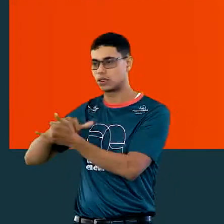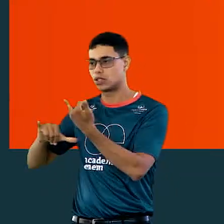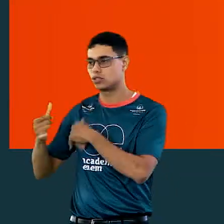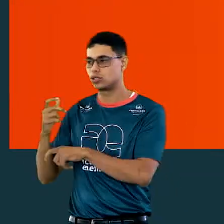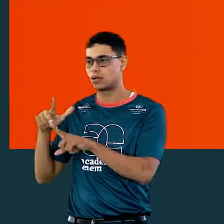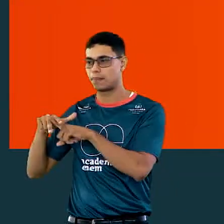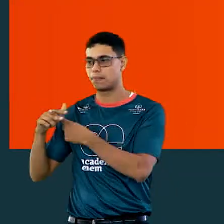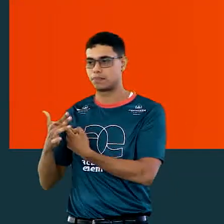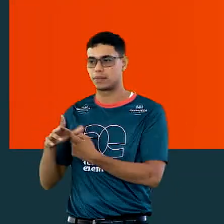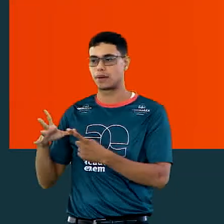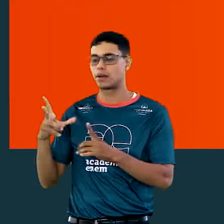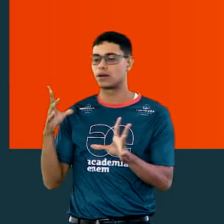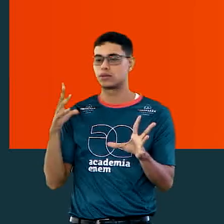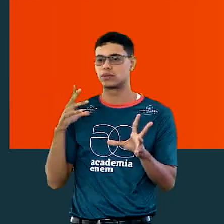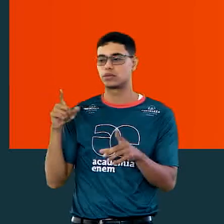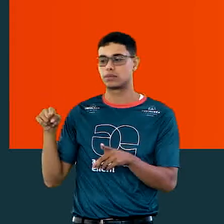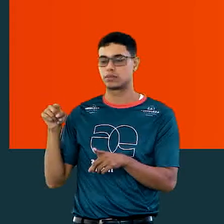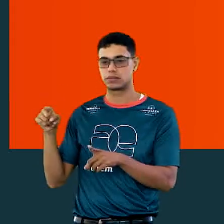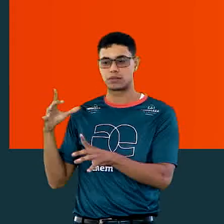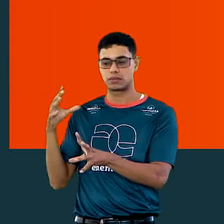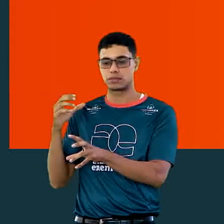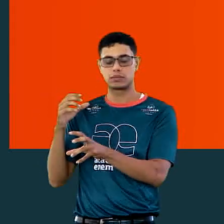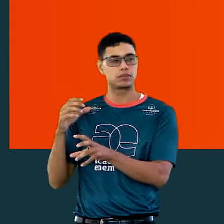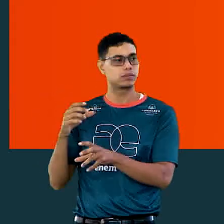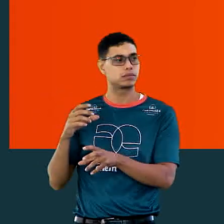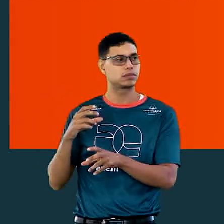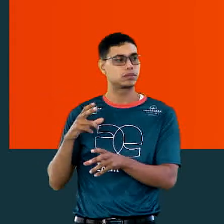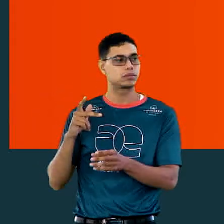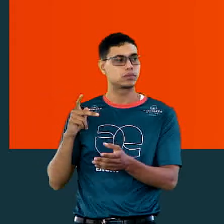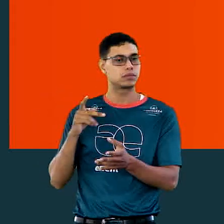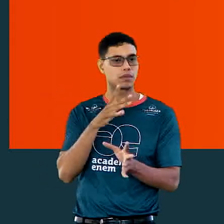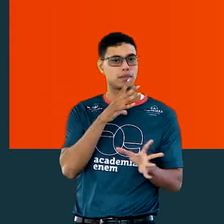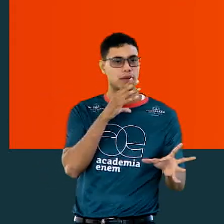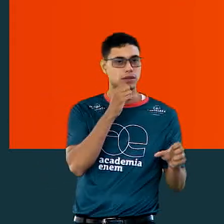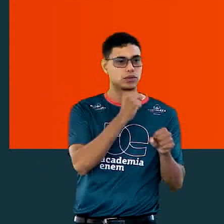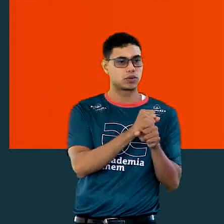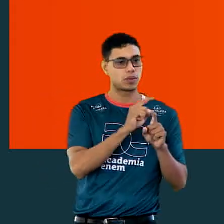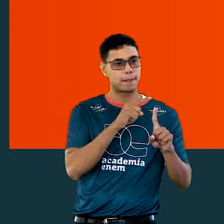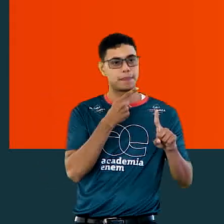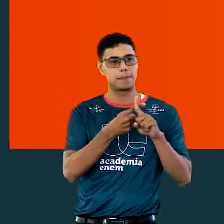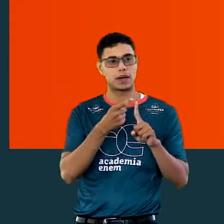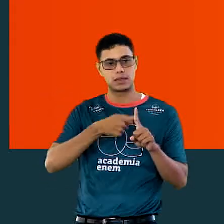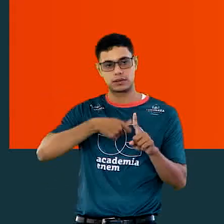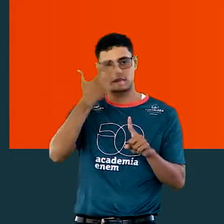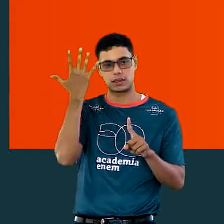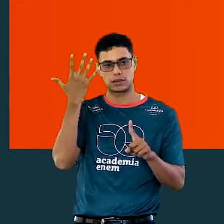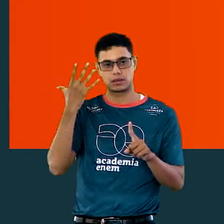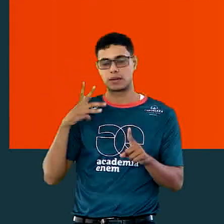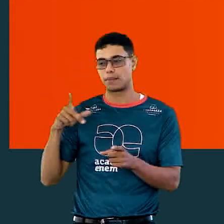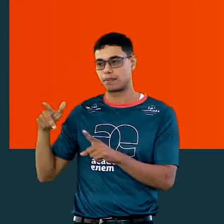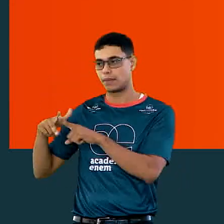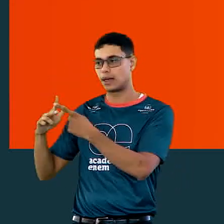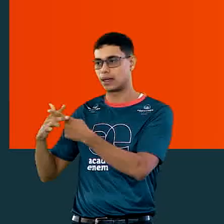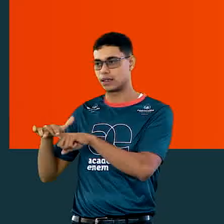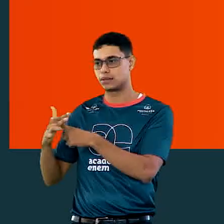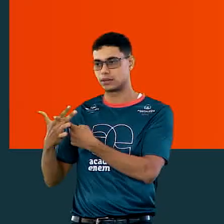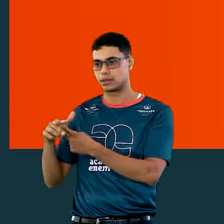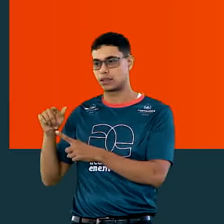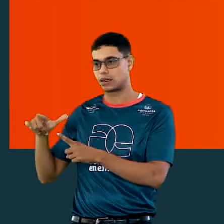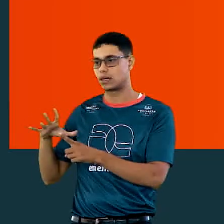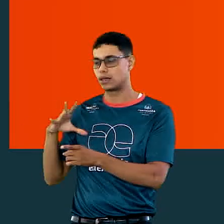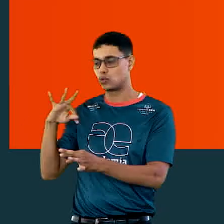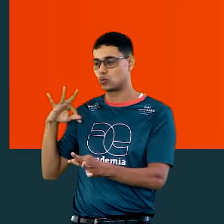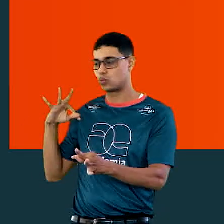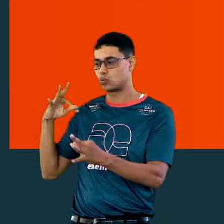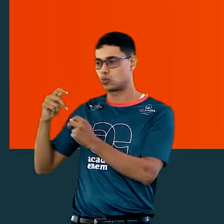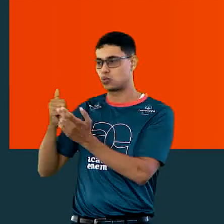a soma de todas as potenciais mais a cinética. A mecânica, ela é composta